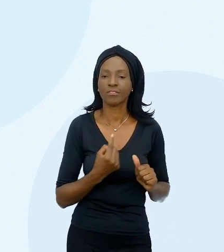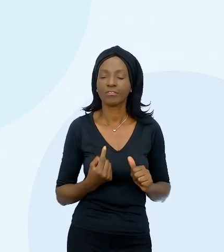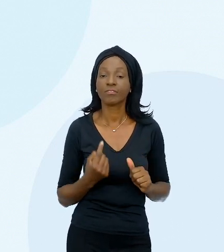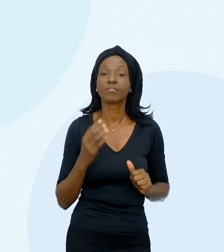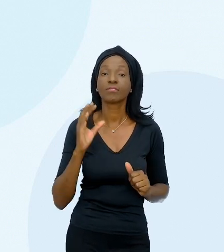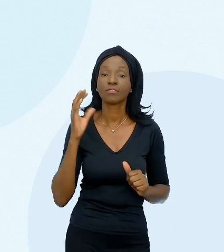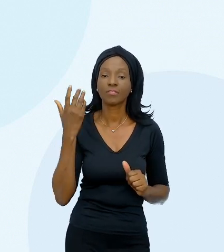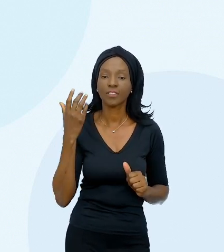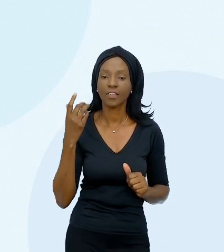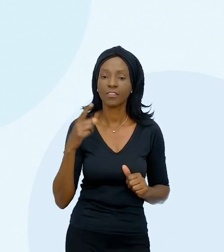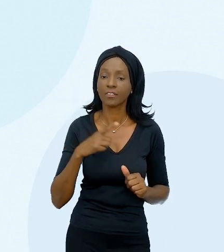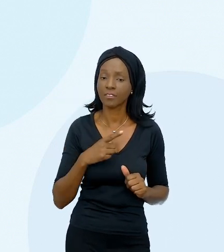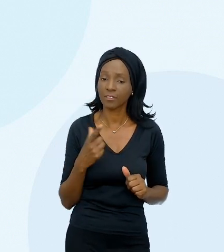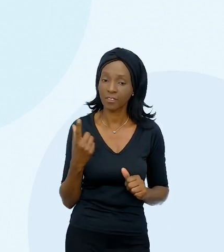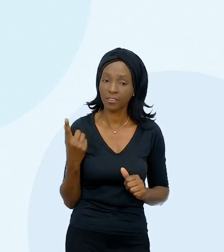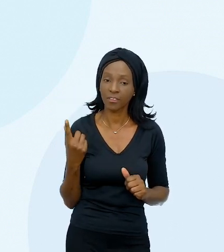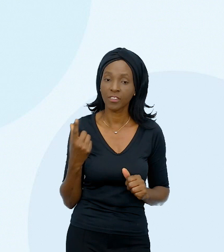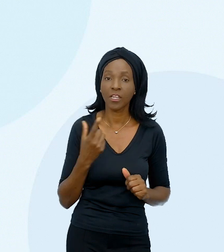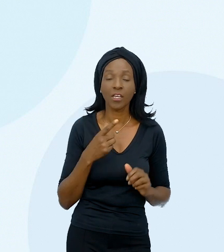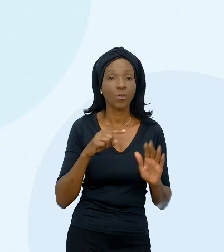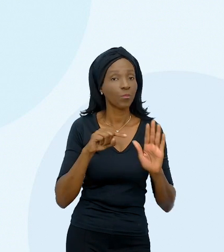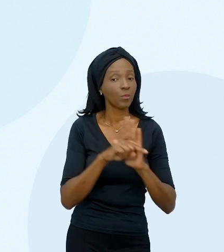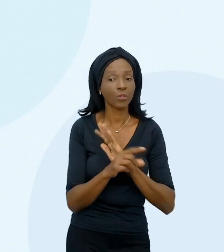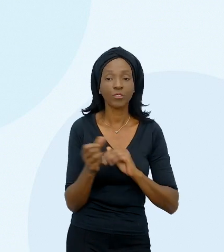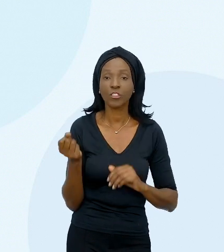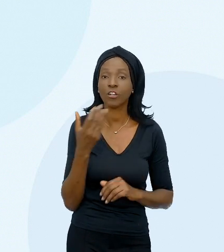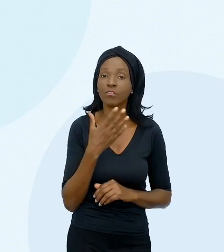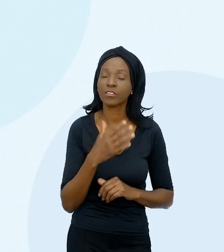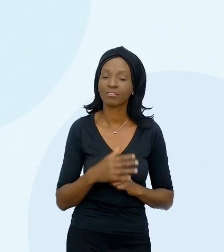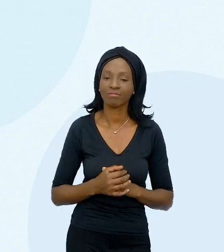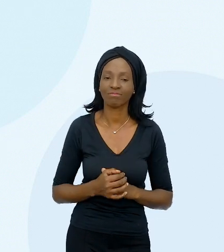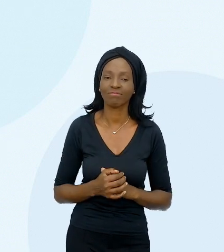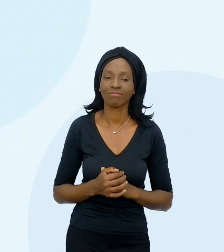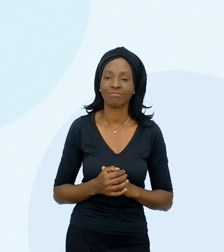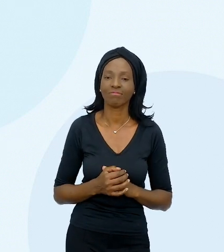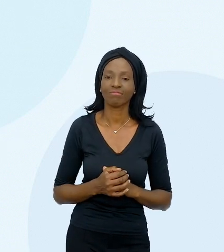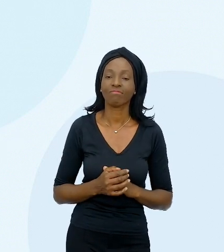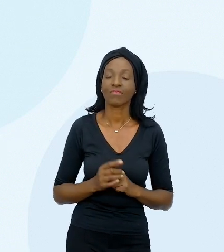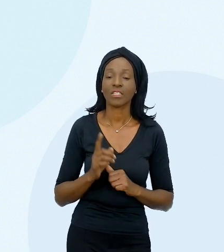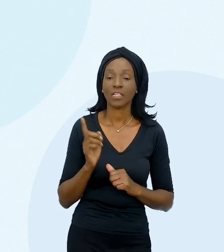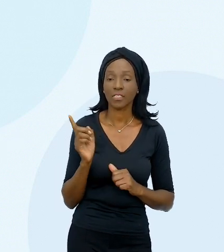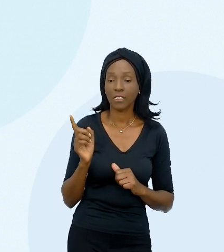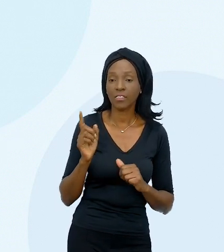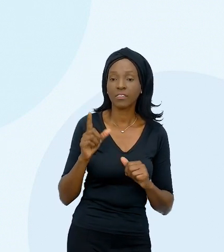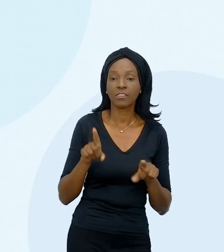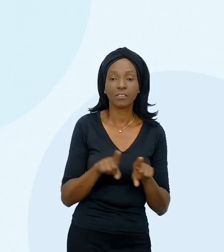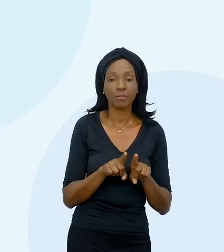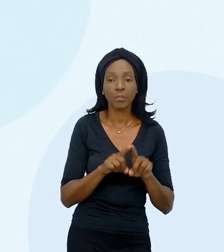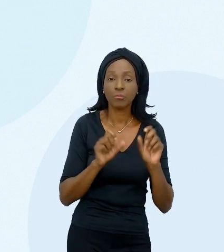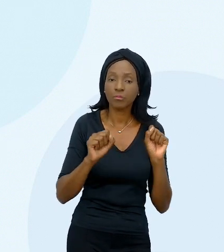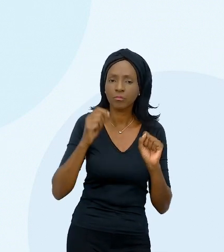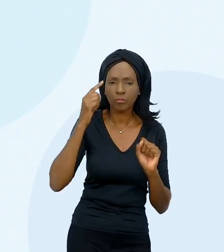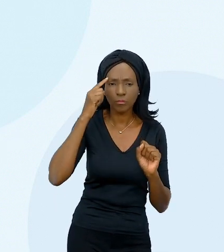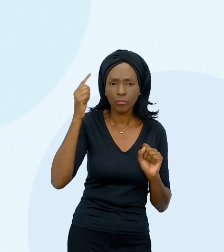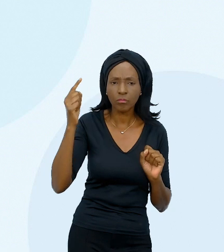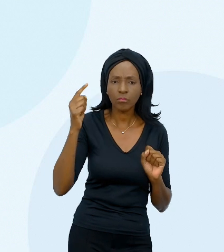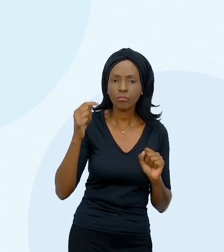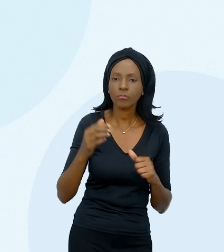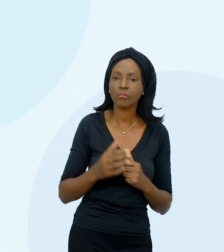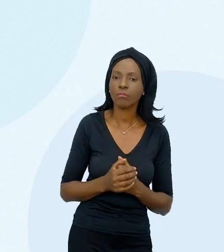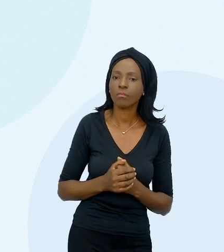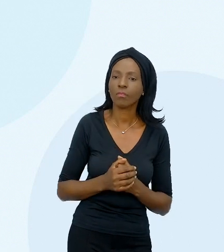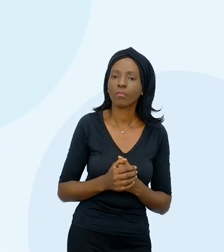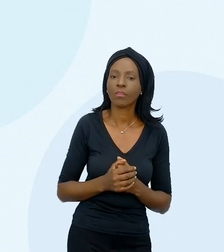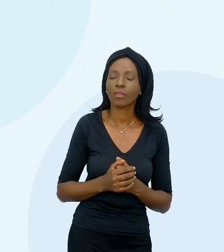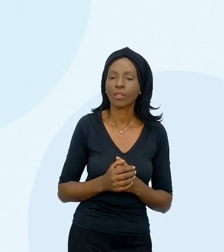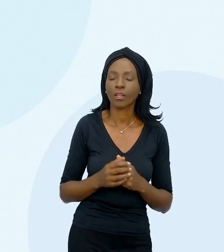tem outras perguntas. E aqui também pode ser pensado da seguinte forma: eu posso